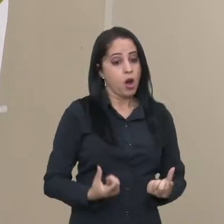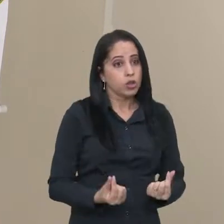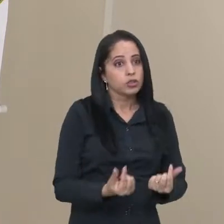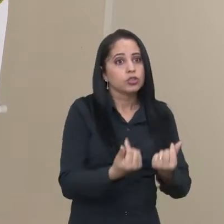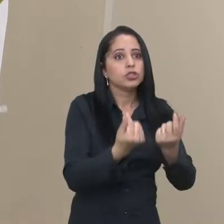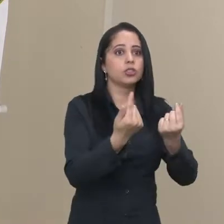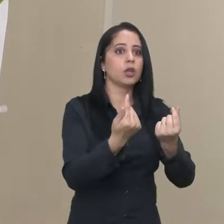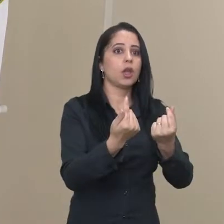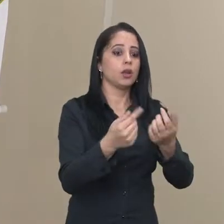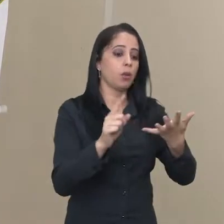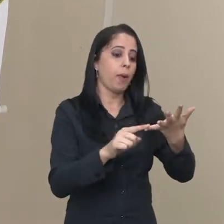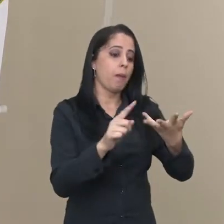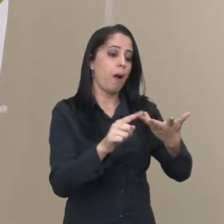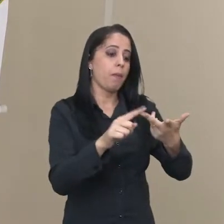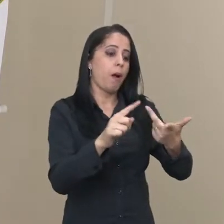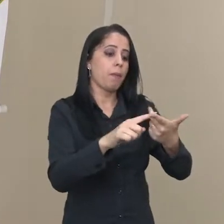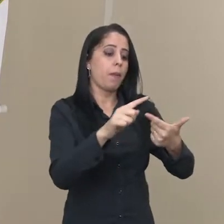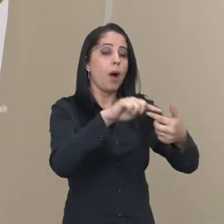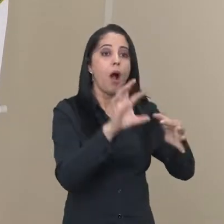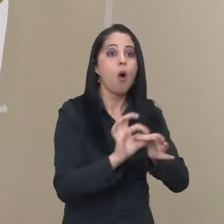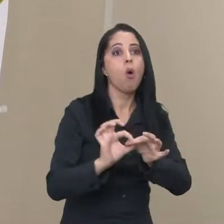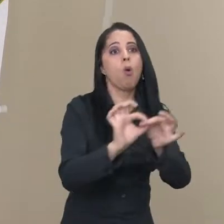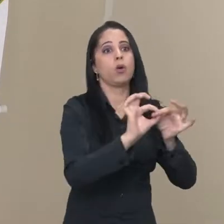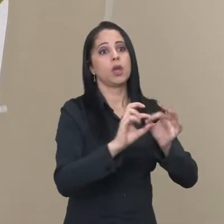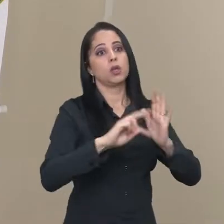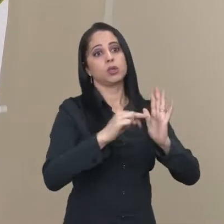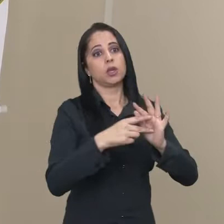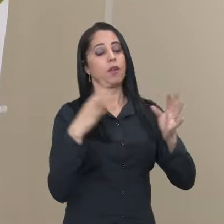taxistas, enfim. É toda uma cadeia produtiva